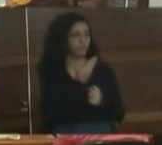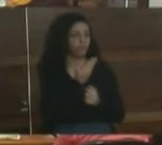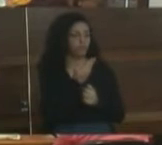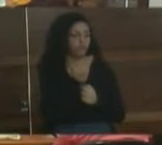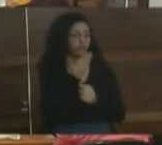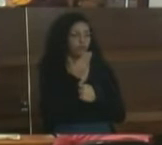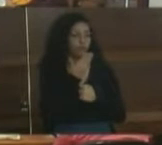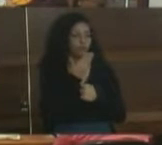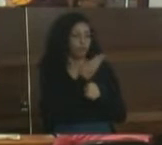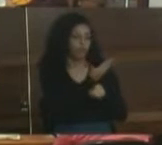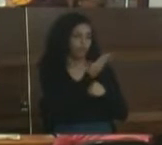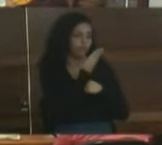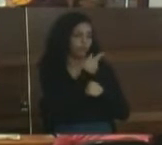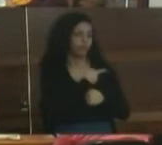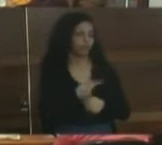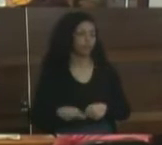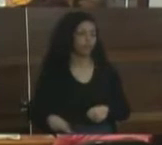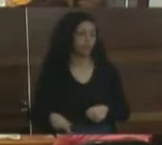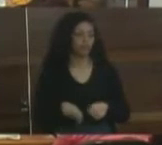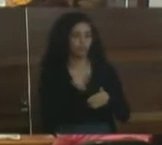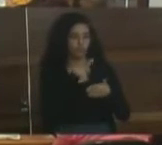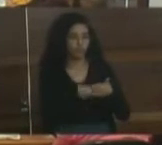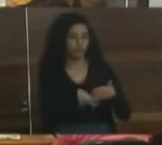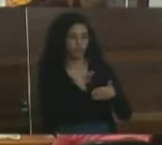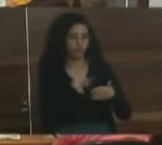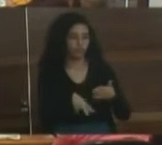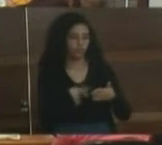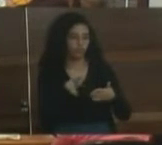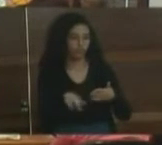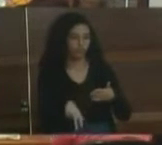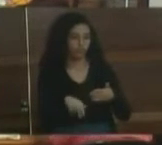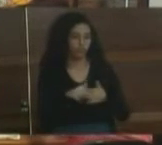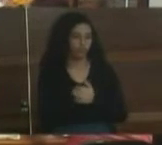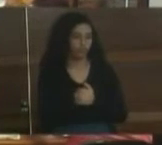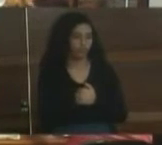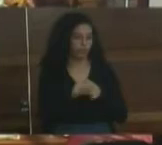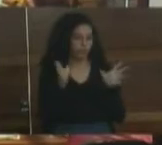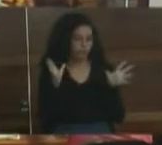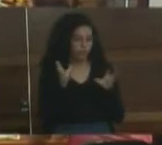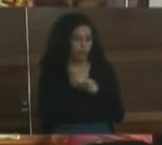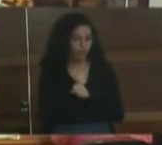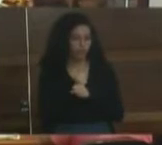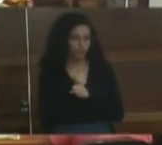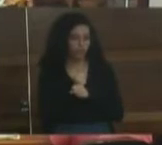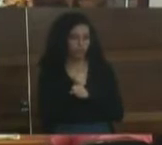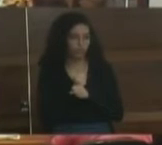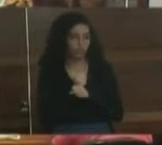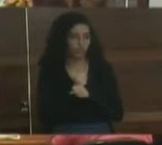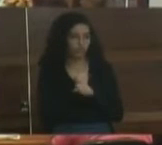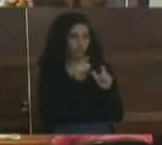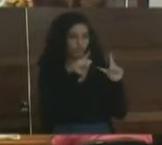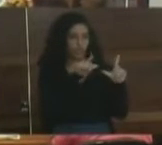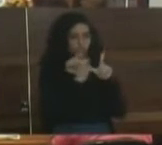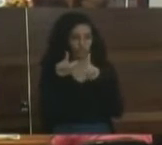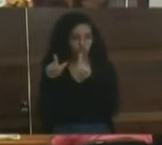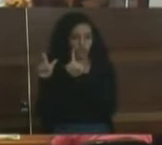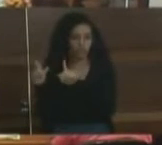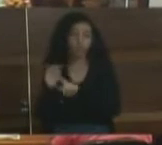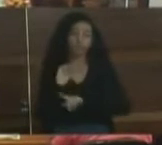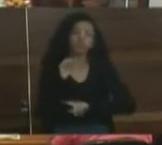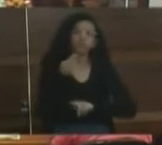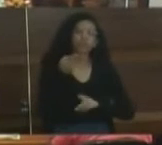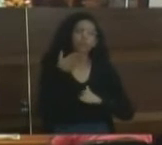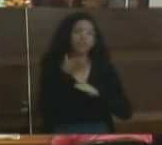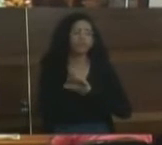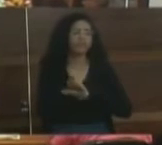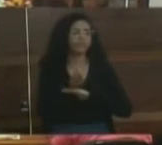que a gente faça a leitura do sumário que a o resumo dos quadros que nós vamos ler ou e entraremos